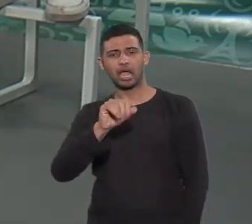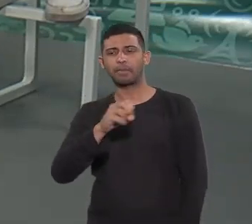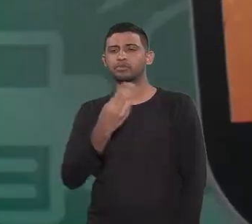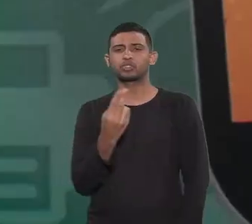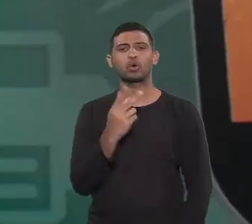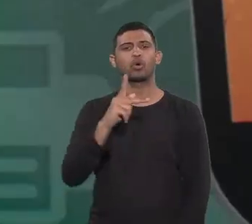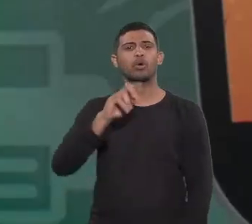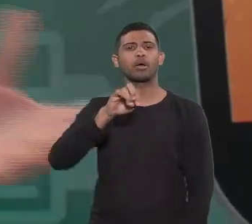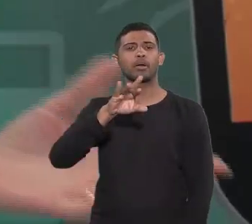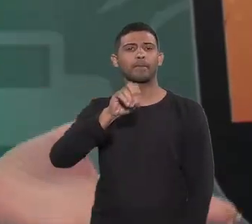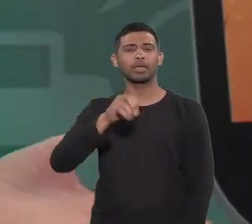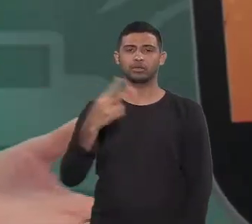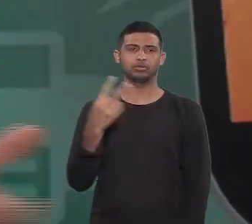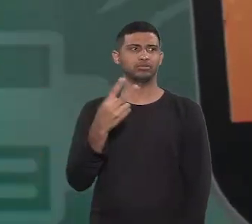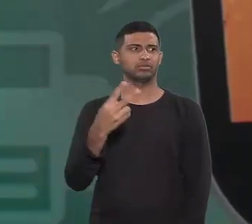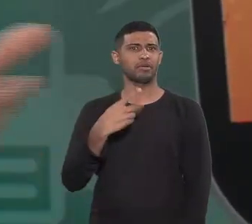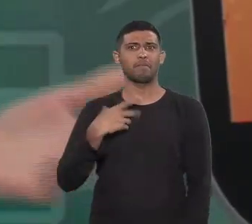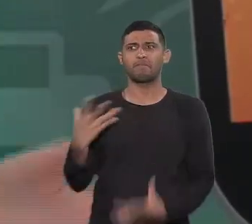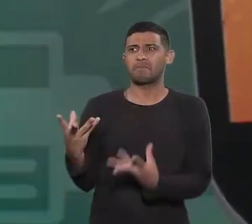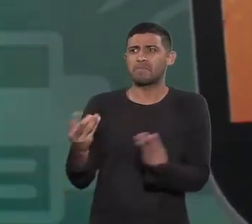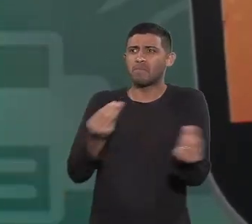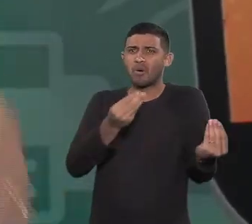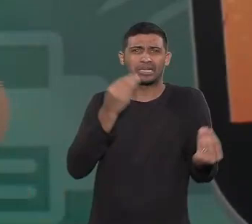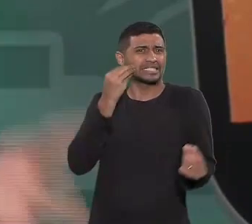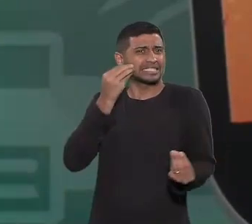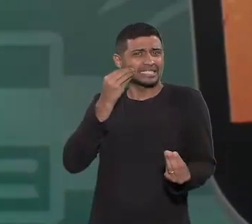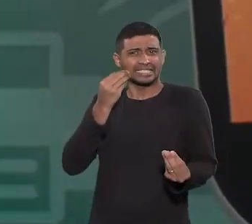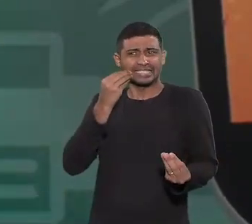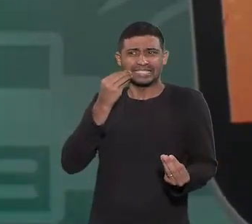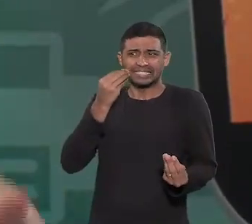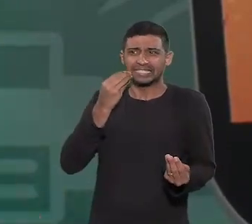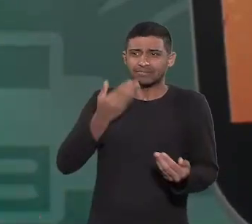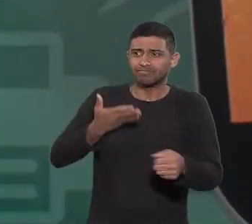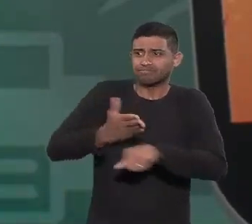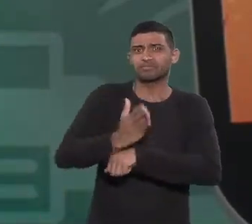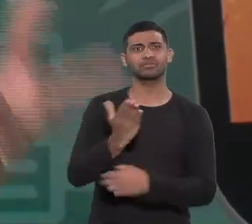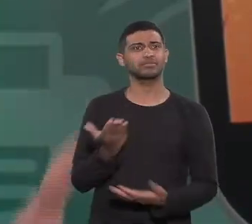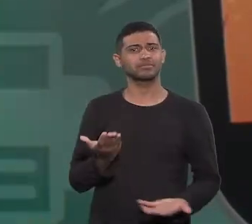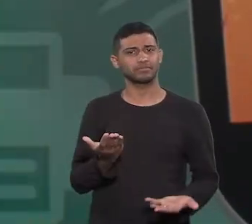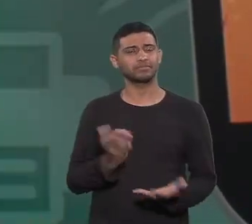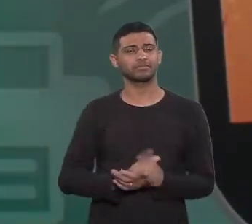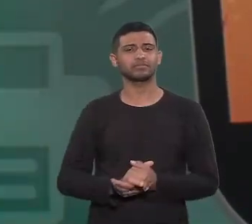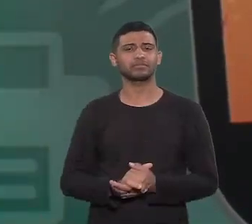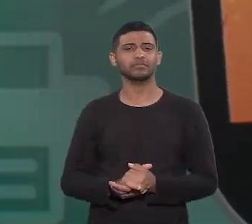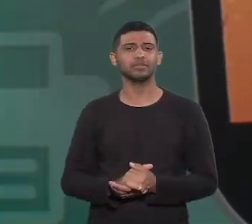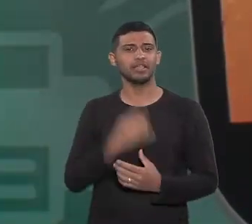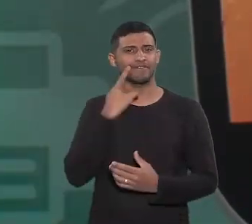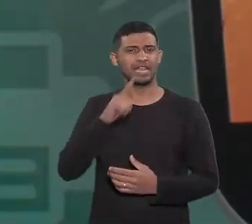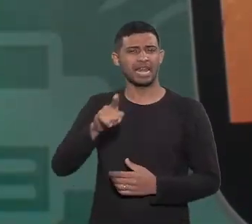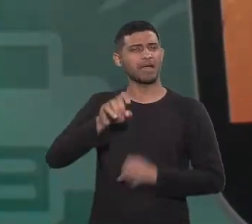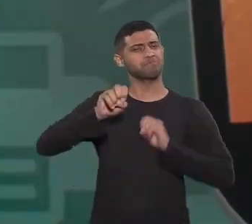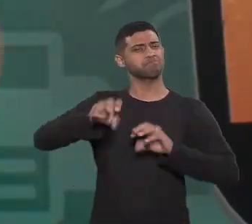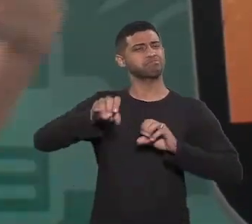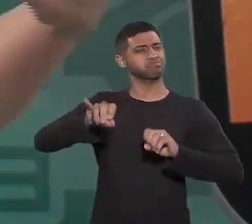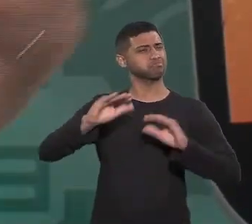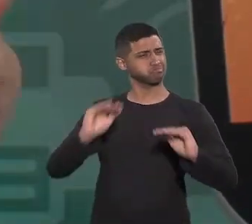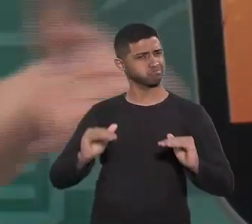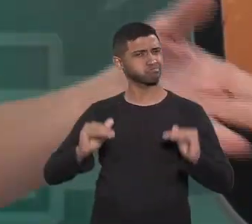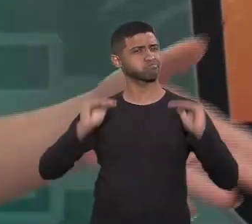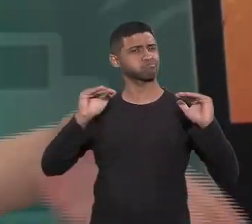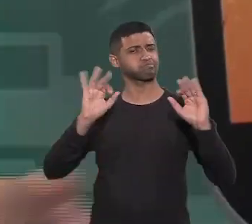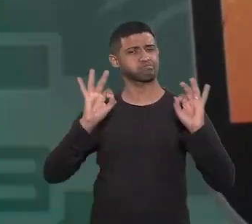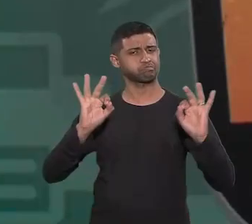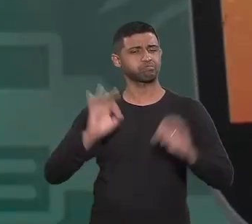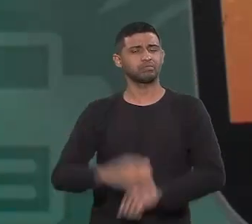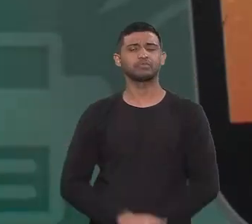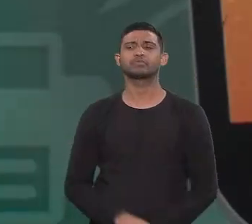II... É uma concorrência enorme também, porque todo mundo quer, né? Justamente porque tem um ensino de qualidade, tem um ensino